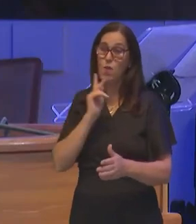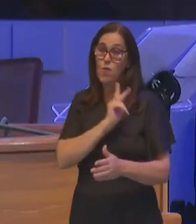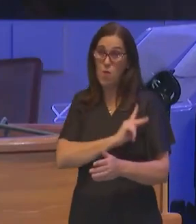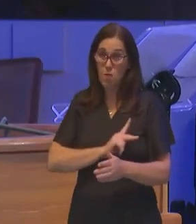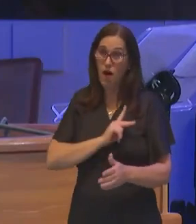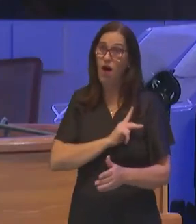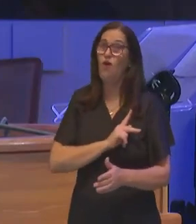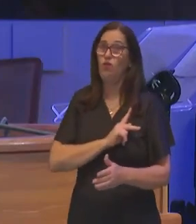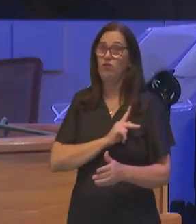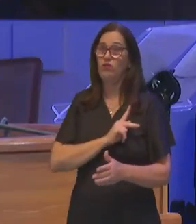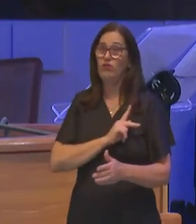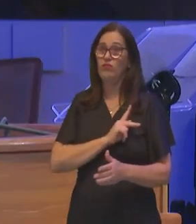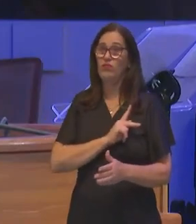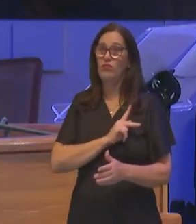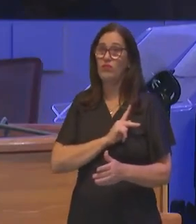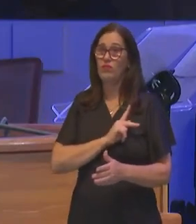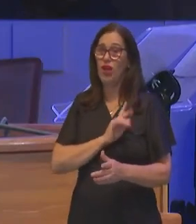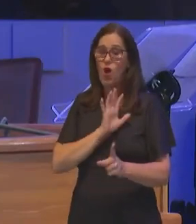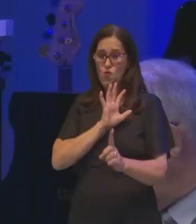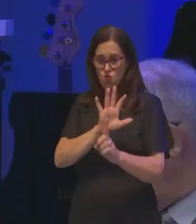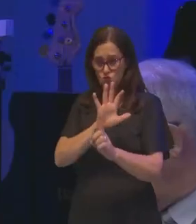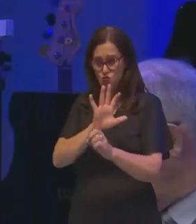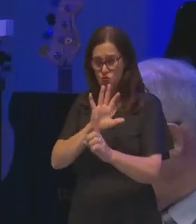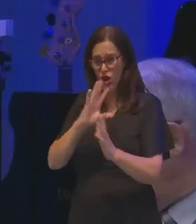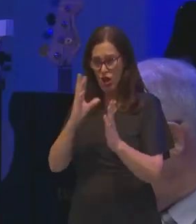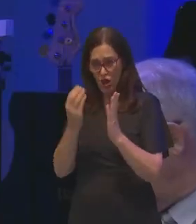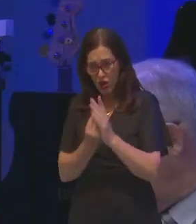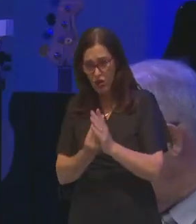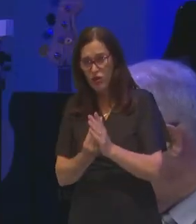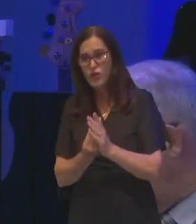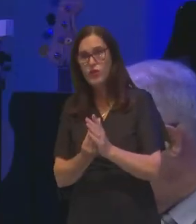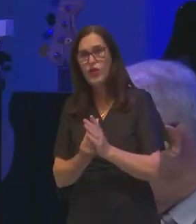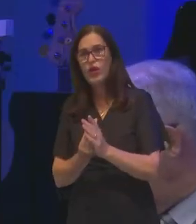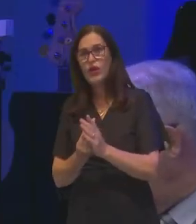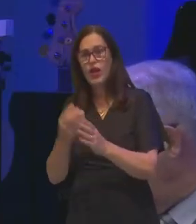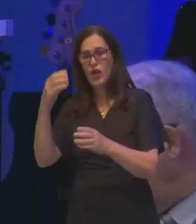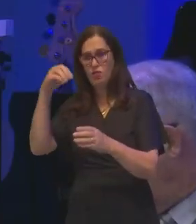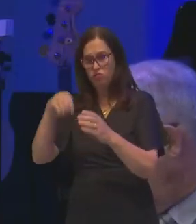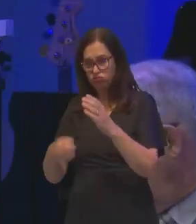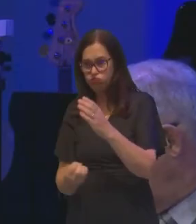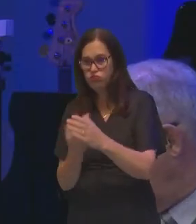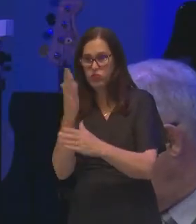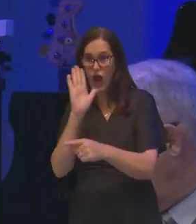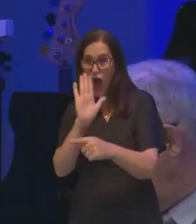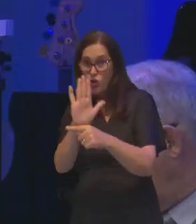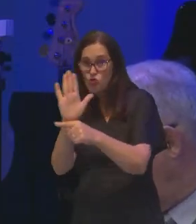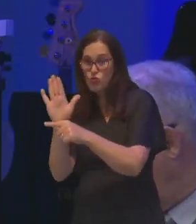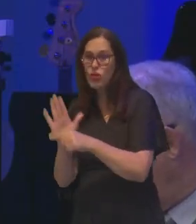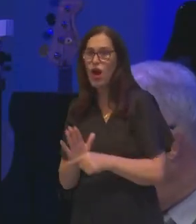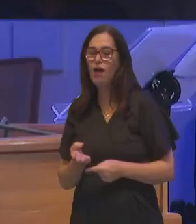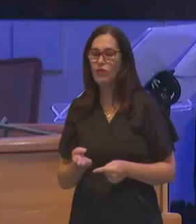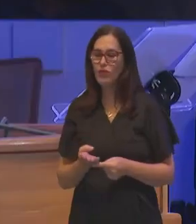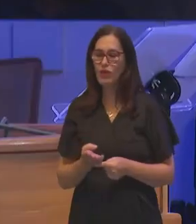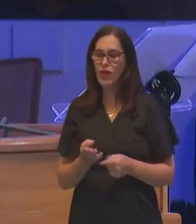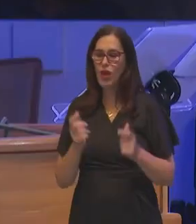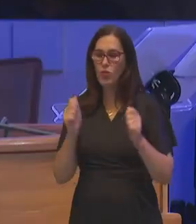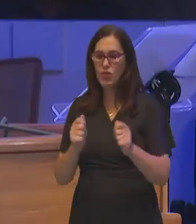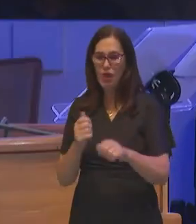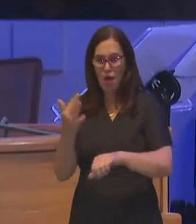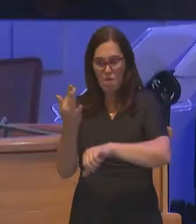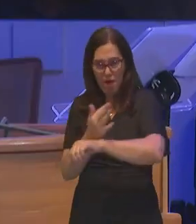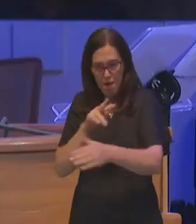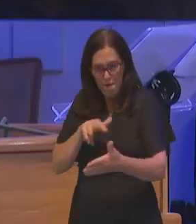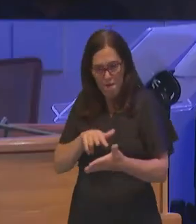Paulo convencer as igrejas as quais ele havia plantado ou ajudado, para que pudessem manter